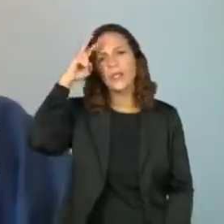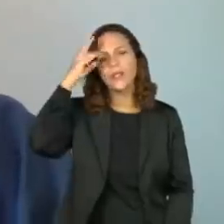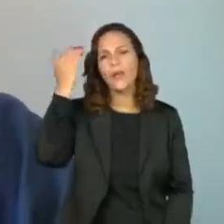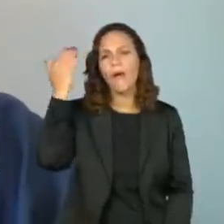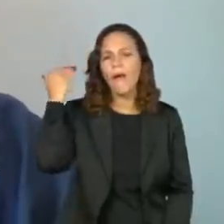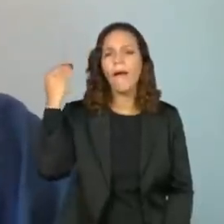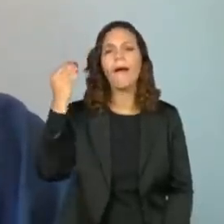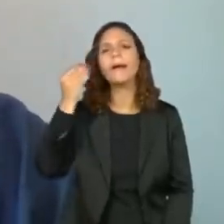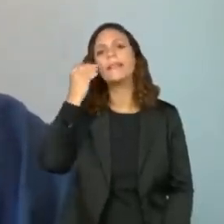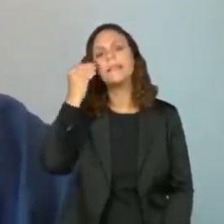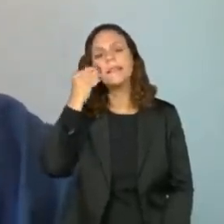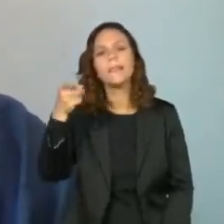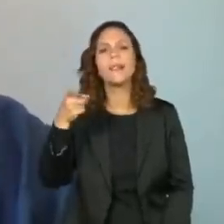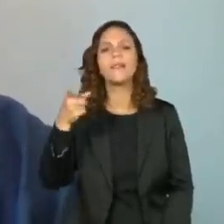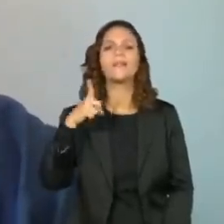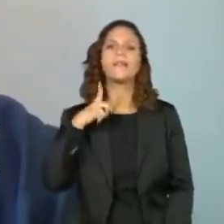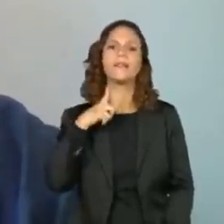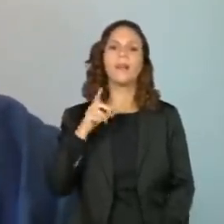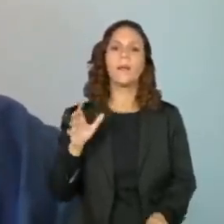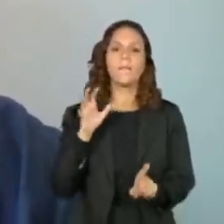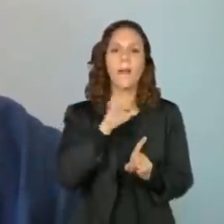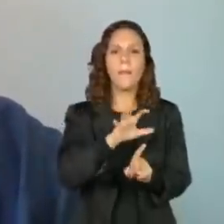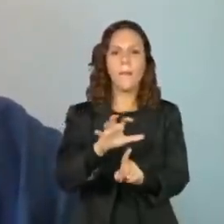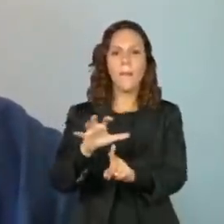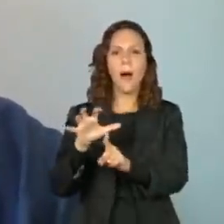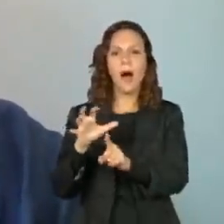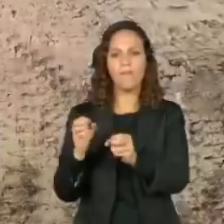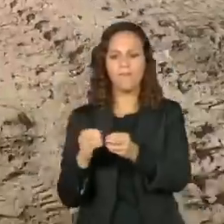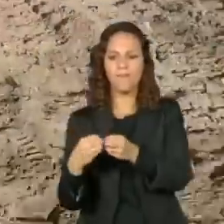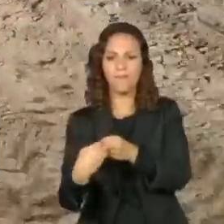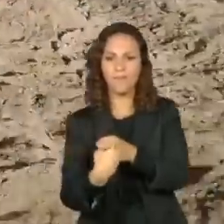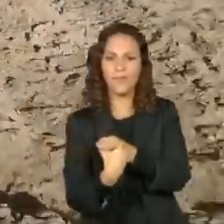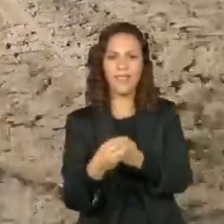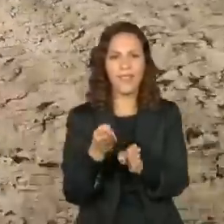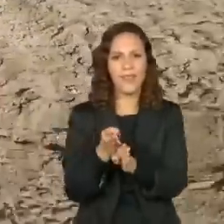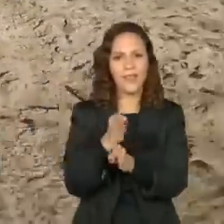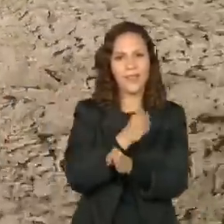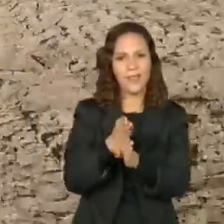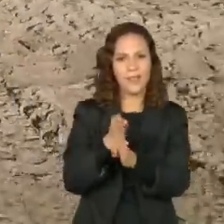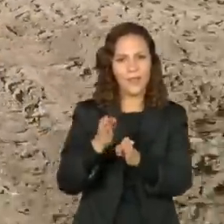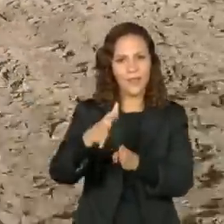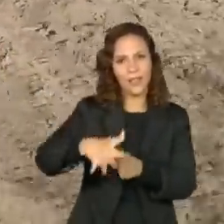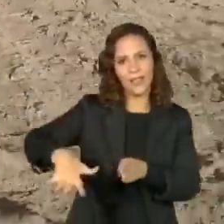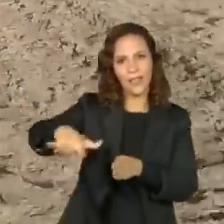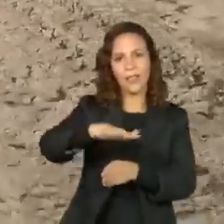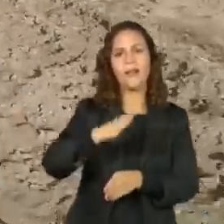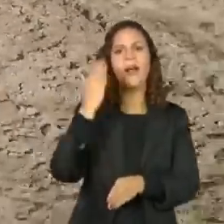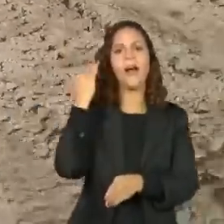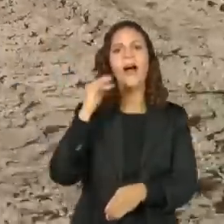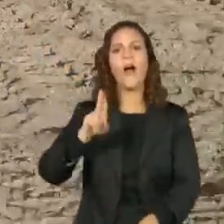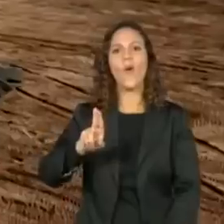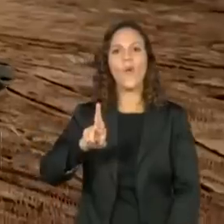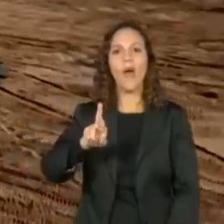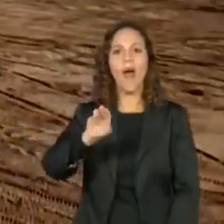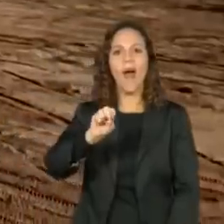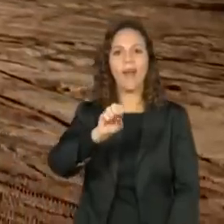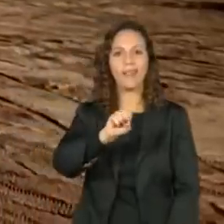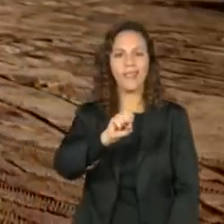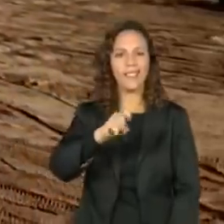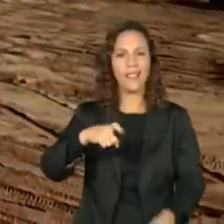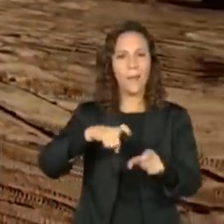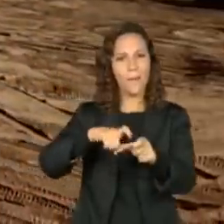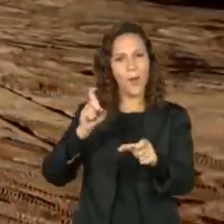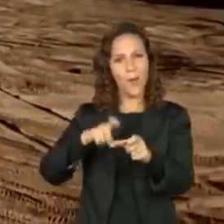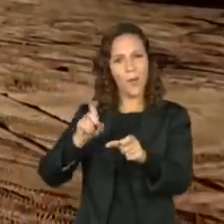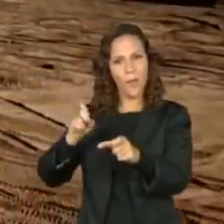a conservar uma esfera de influência nos arredores das suas fronteiras, aí no espaço soviético, no espaço pós-soviético, no leste europeu também.